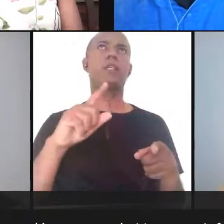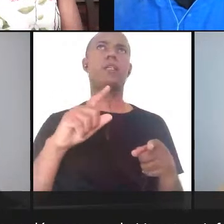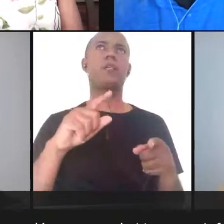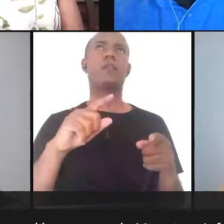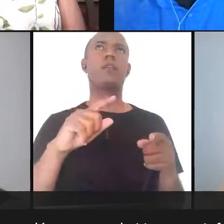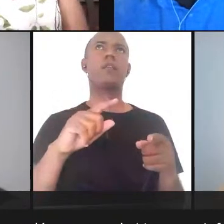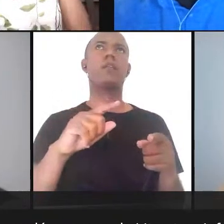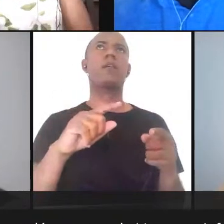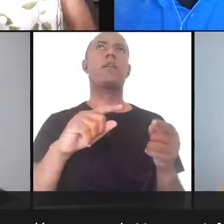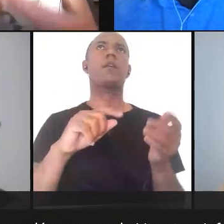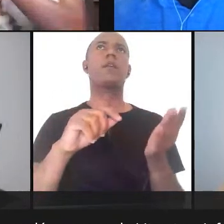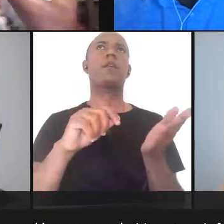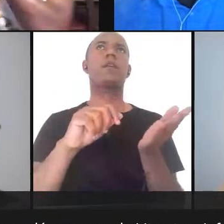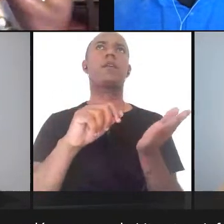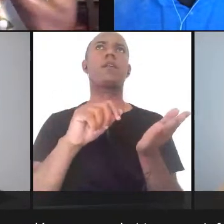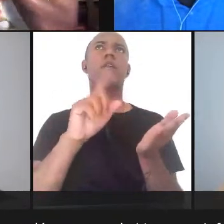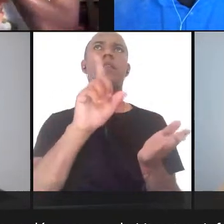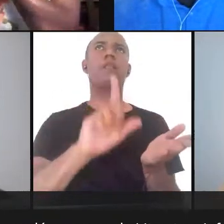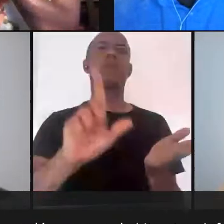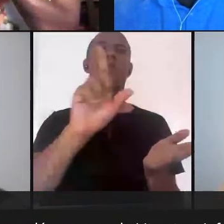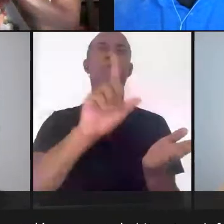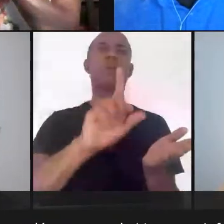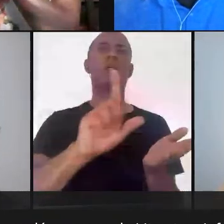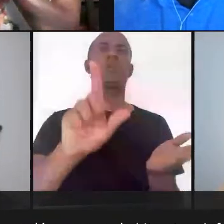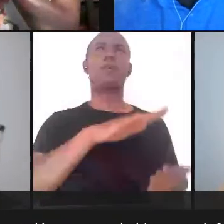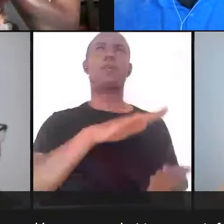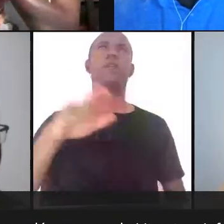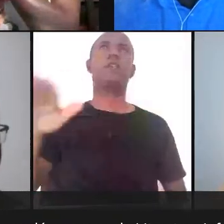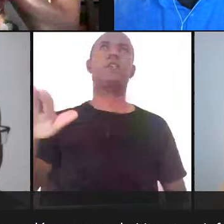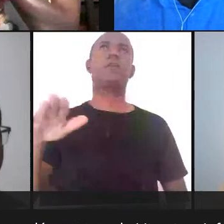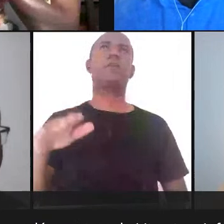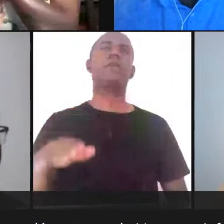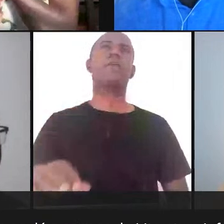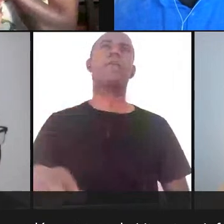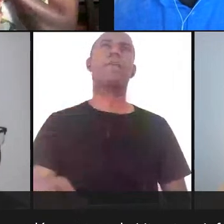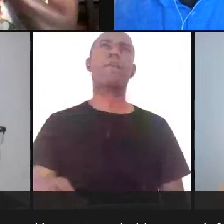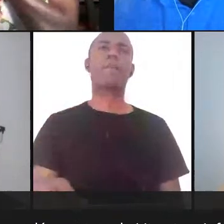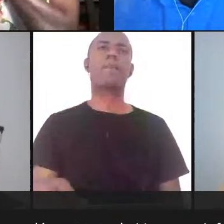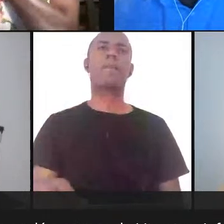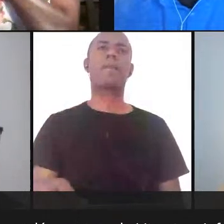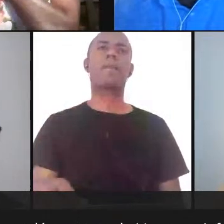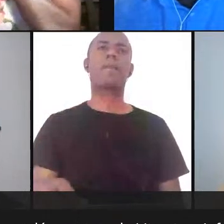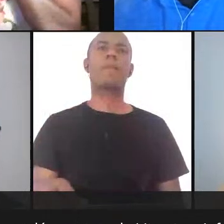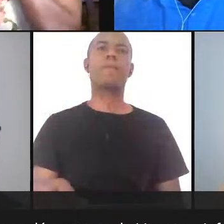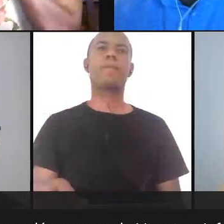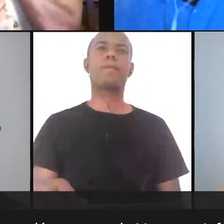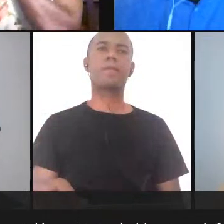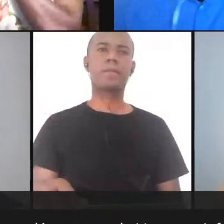Bom, o que eu tenho a dizer sobre literatura infantil é o seguinte.